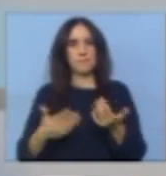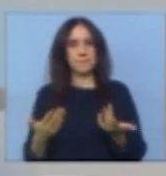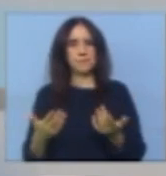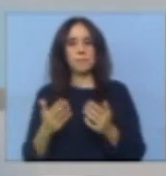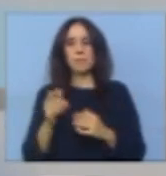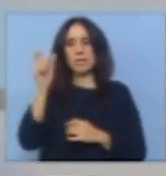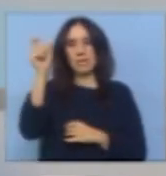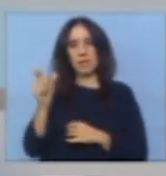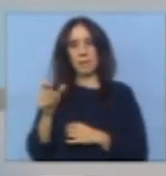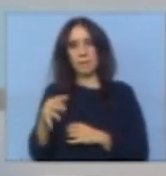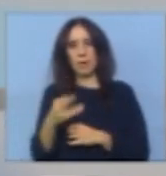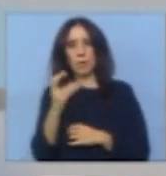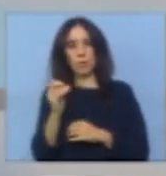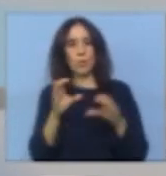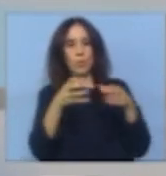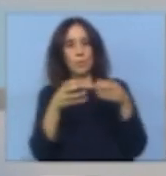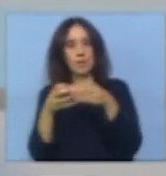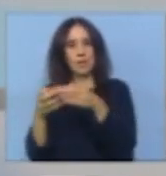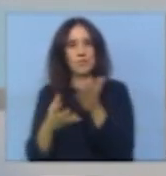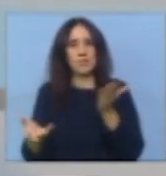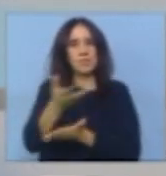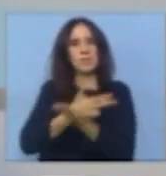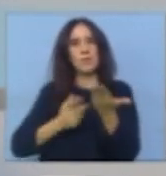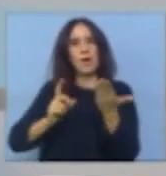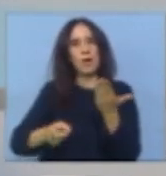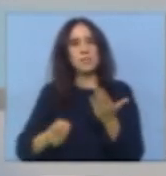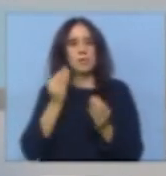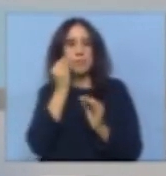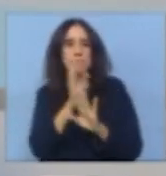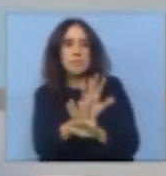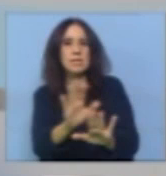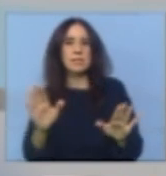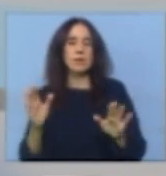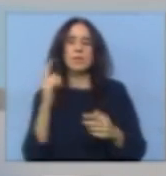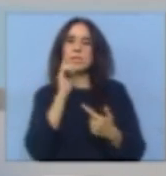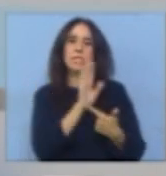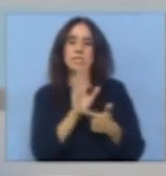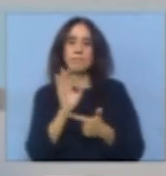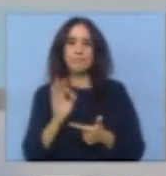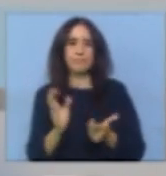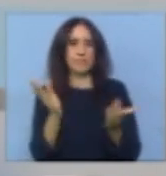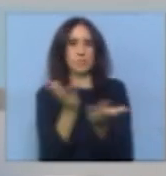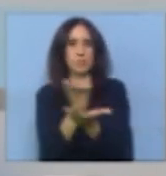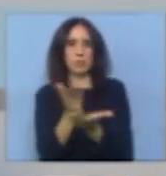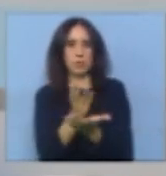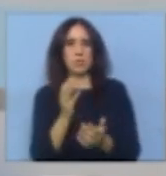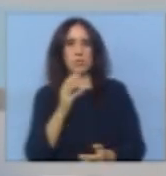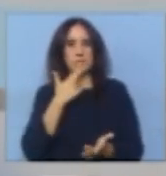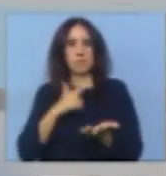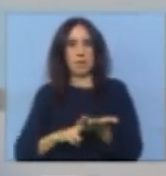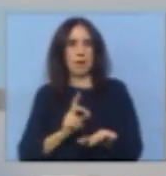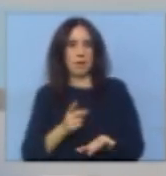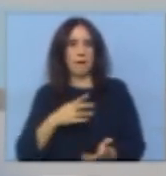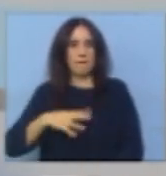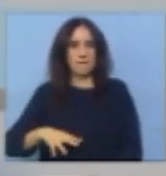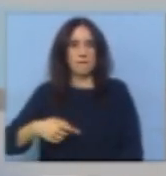de Paulo com estas comunidades e aquilo que elas são verdadeiramente exemplo umas para as outras. E, no fundo, é isso que